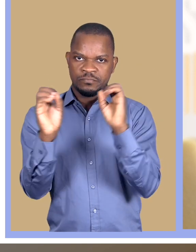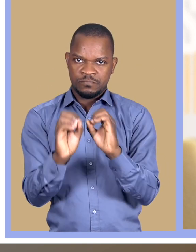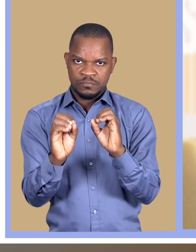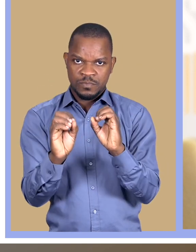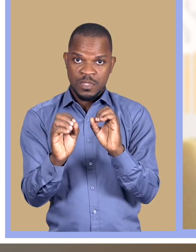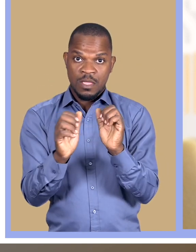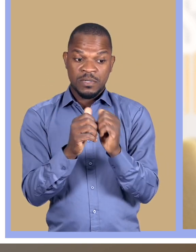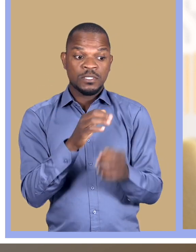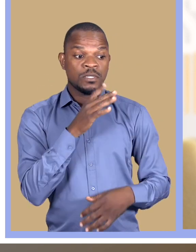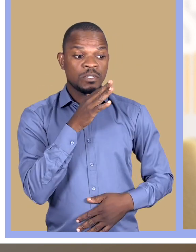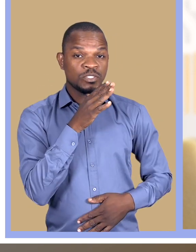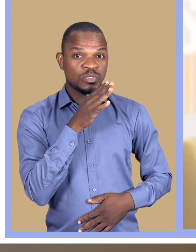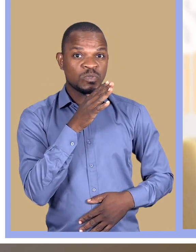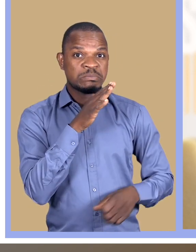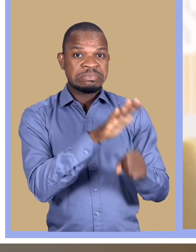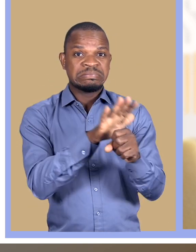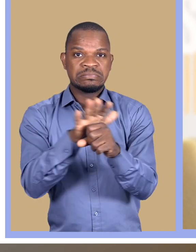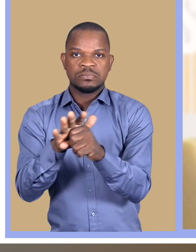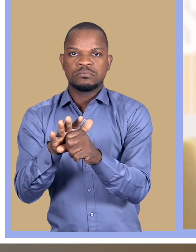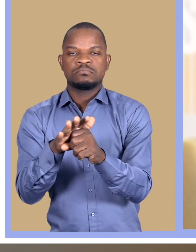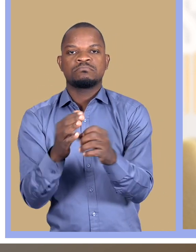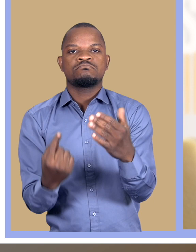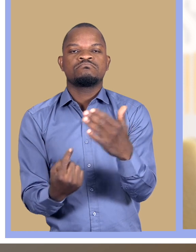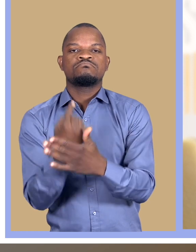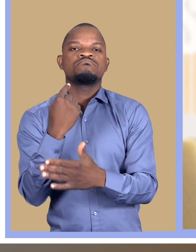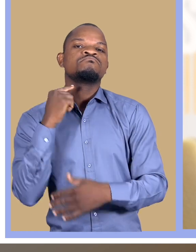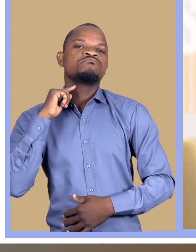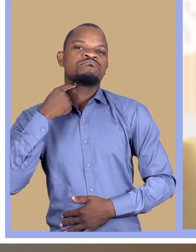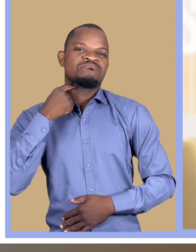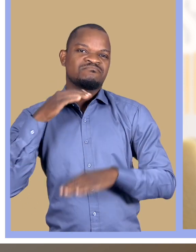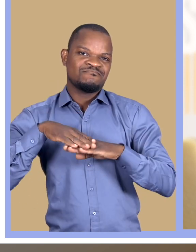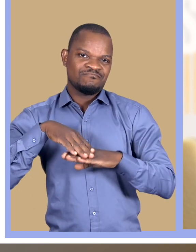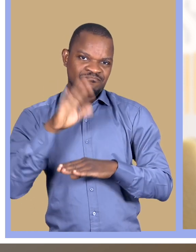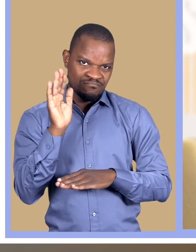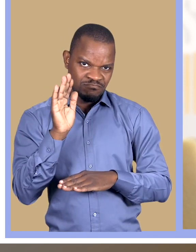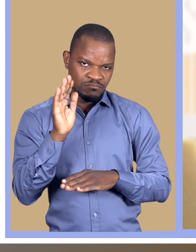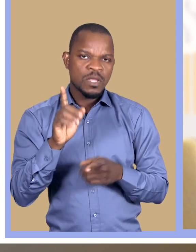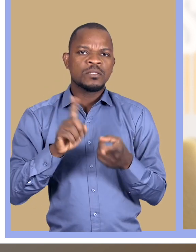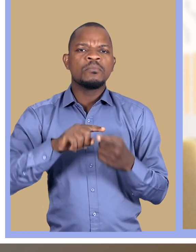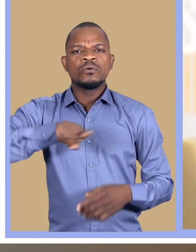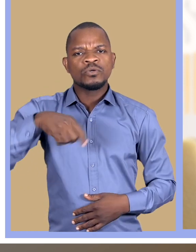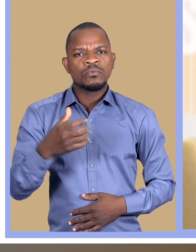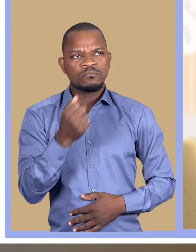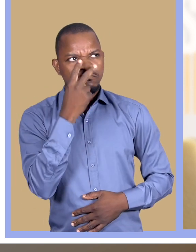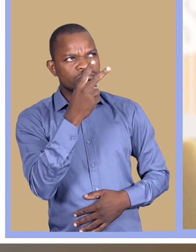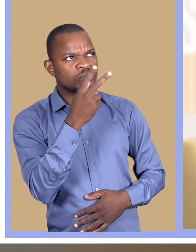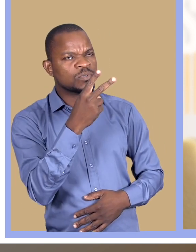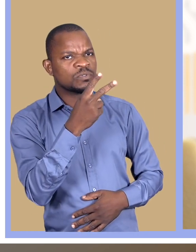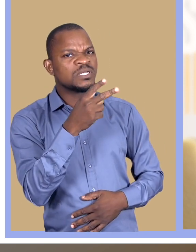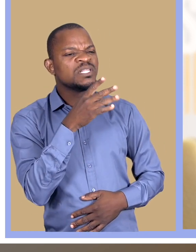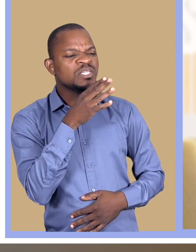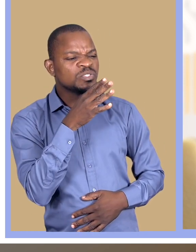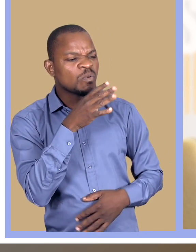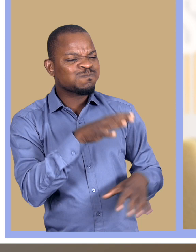a quantidade de lixo que nós temos, gera poluição. Quer aquela poluição que nós vemos visualmente, que é